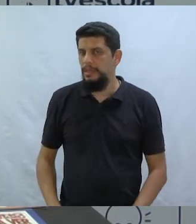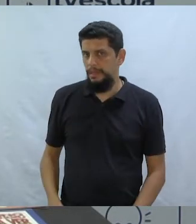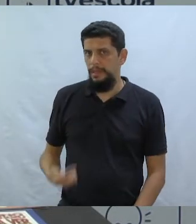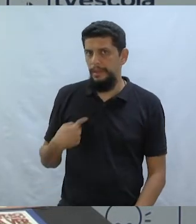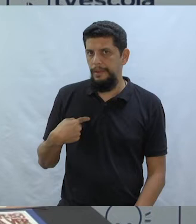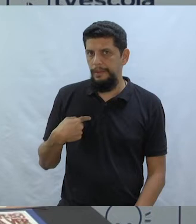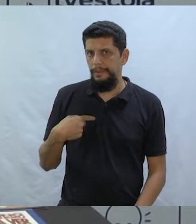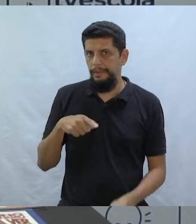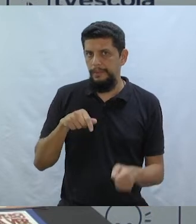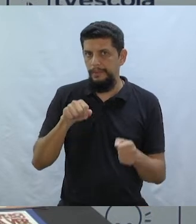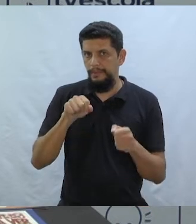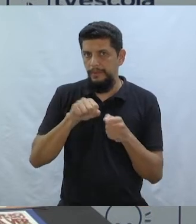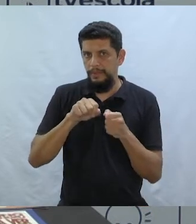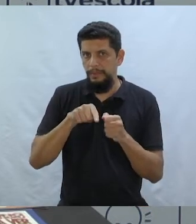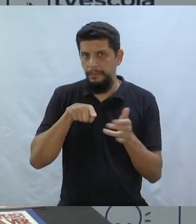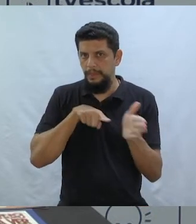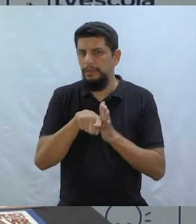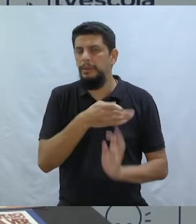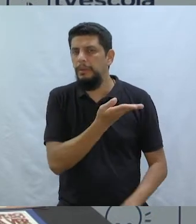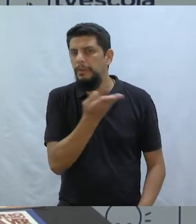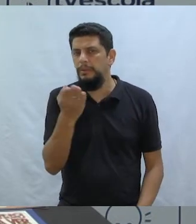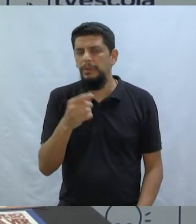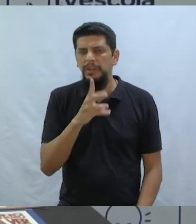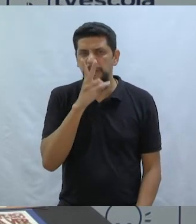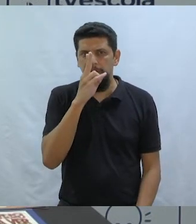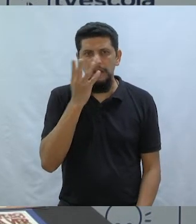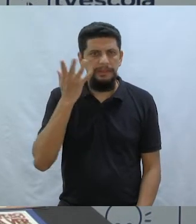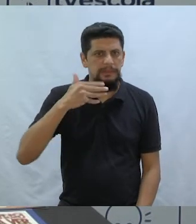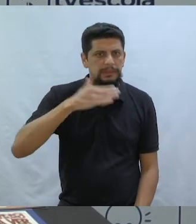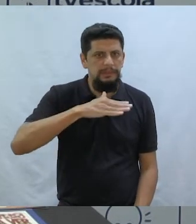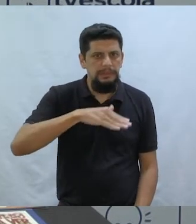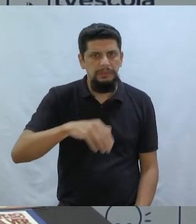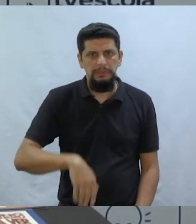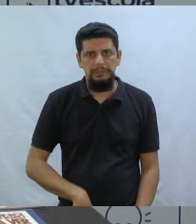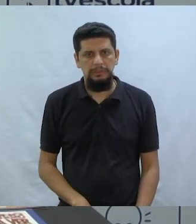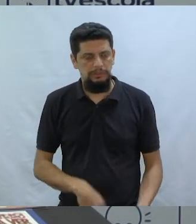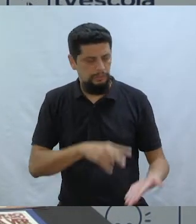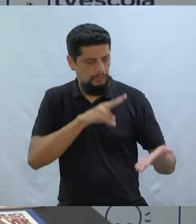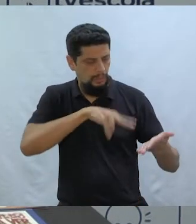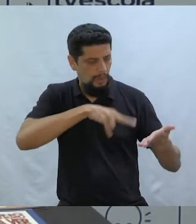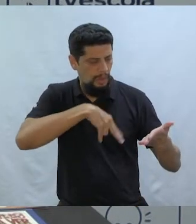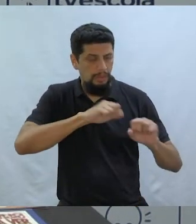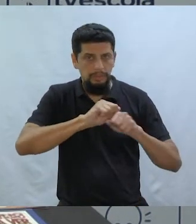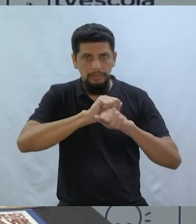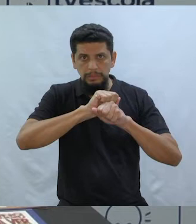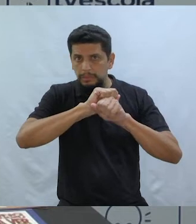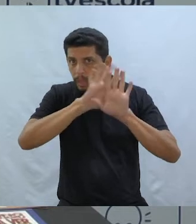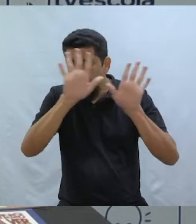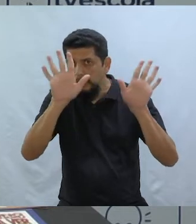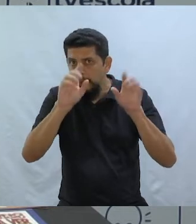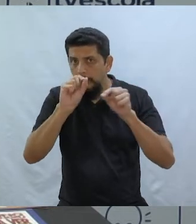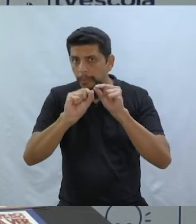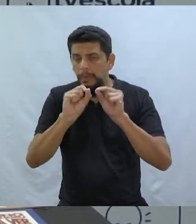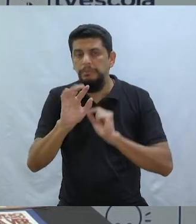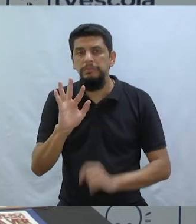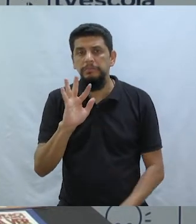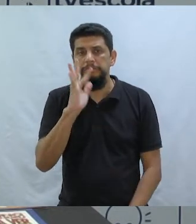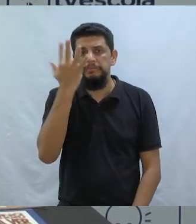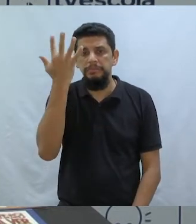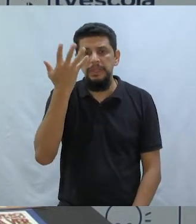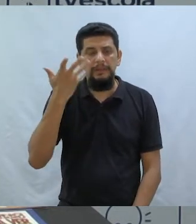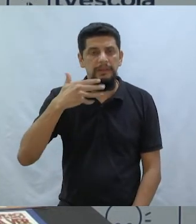e eu passo a pergunta para vocês Por que você acha que as crianças não iam ler de dia o que poderia